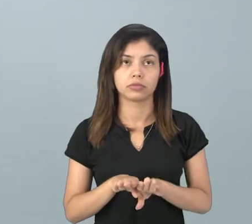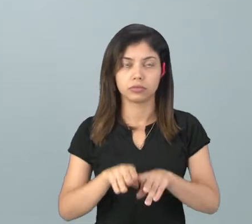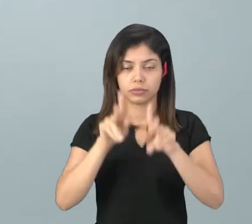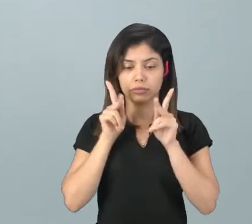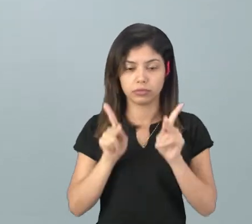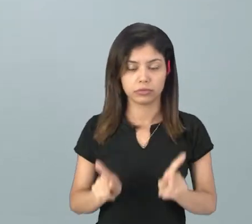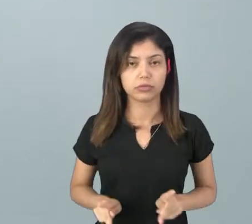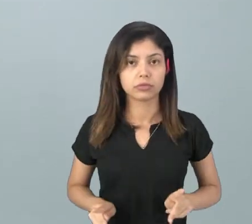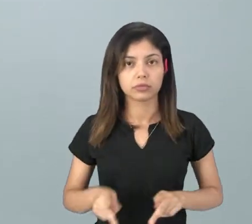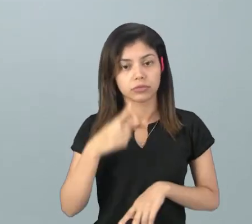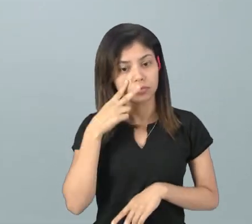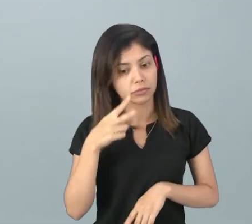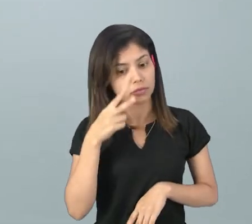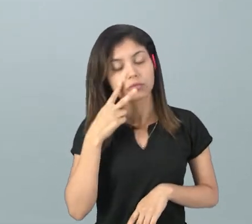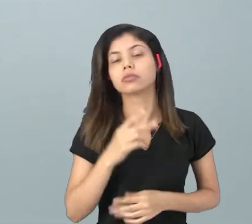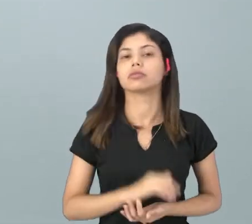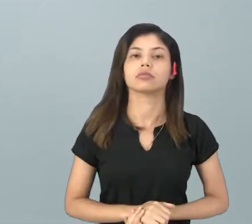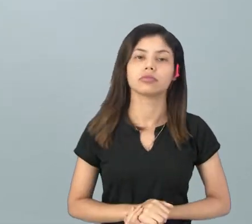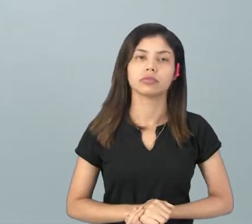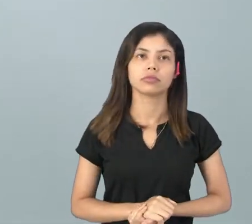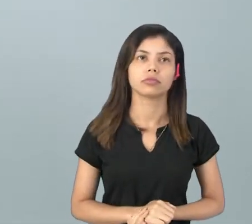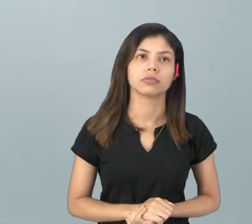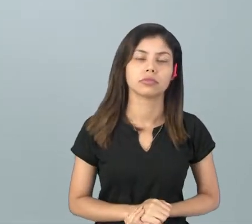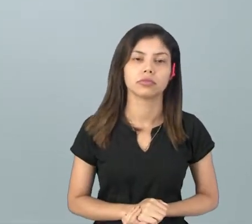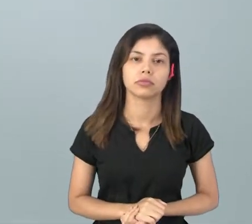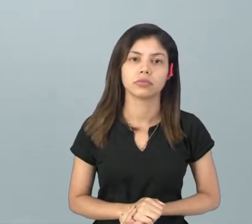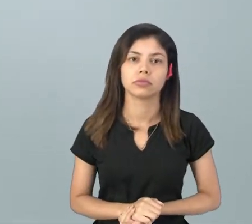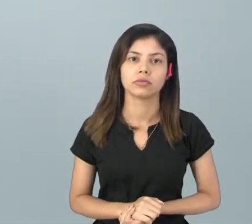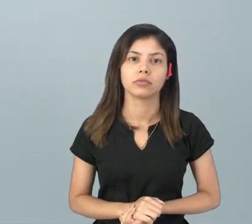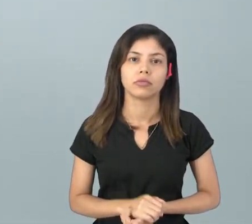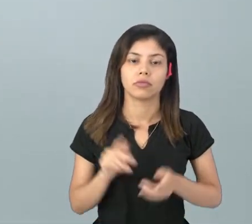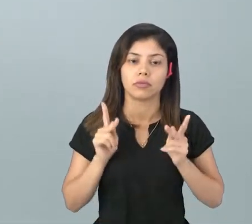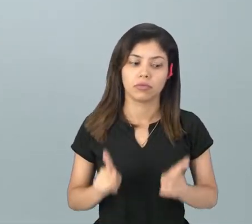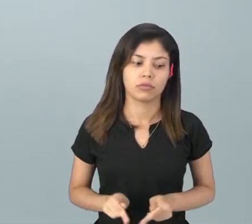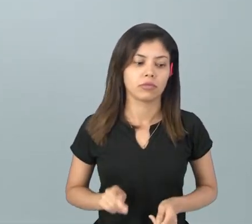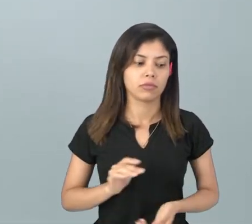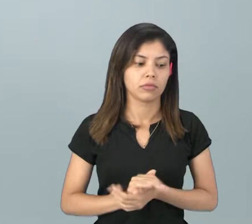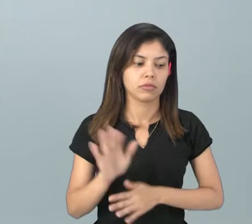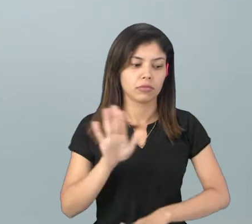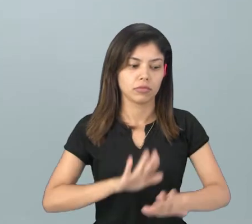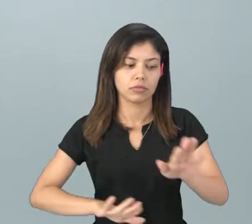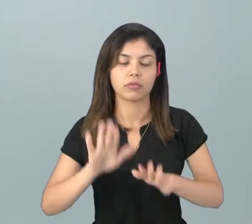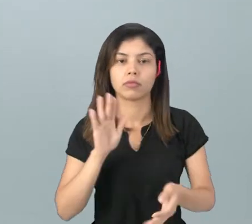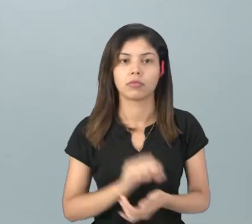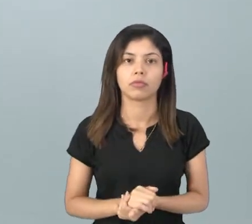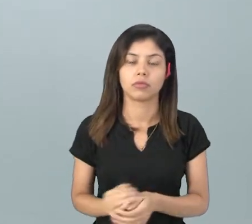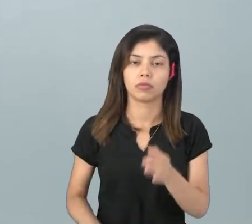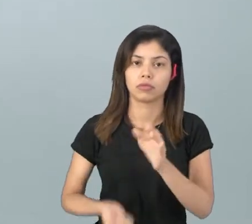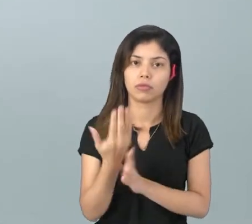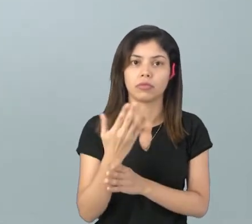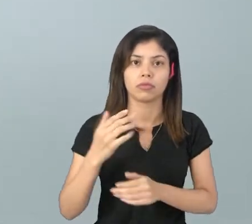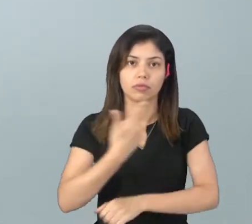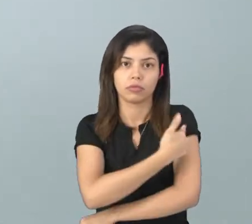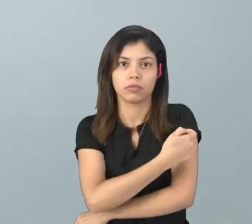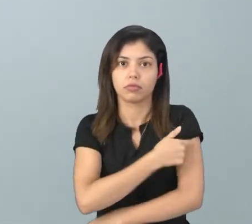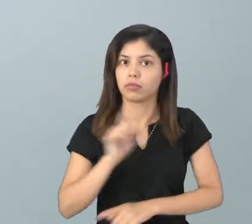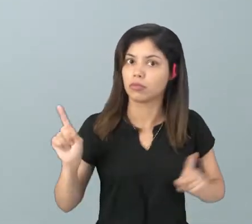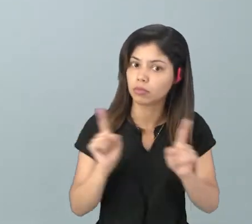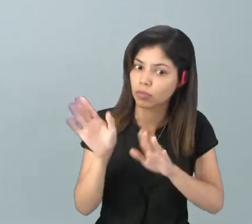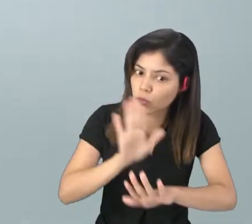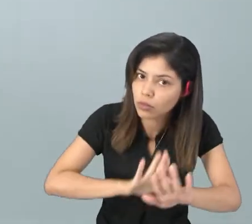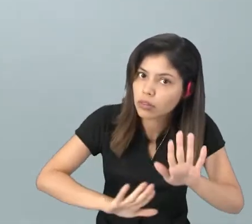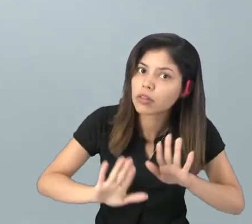que você tem que estar ponderando, são atitudes emergenciais, a gente tem que ter muito cuidado. Surgiu uma vacina aí que está matando todo mundo.